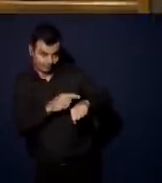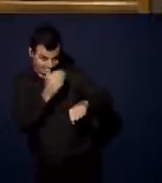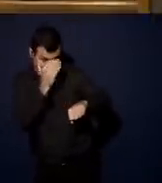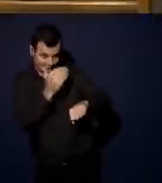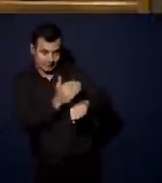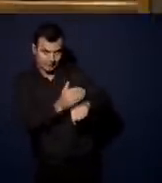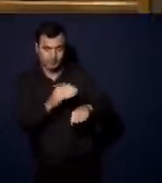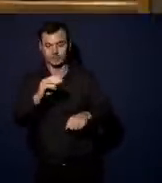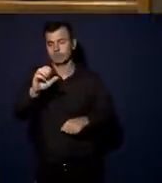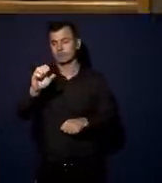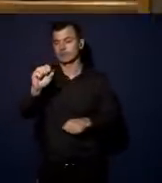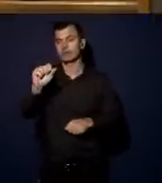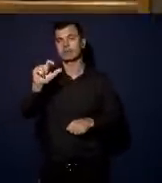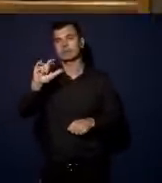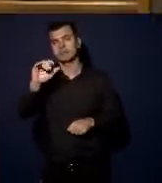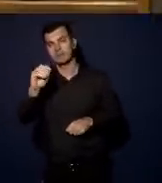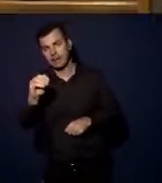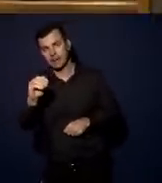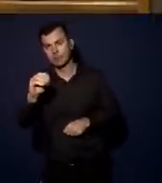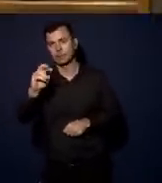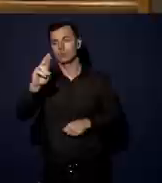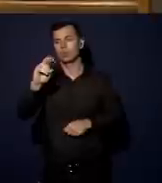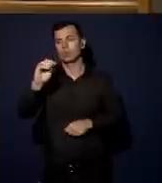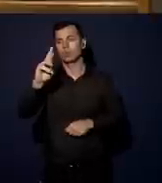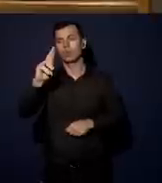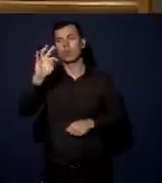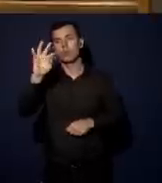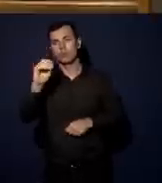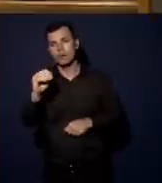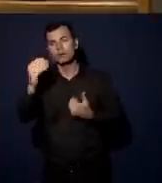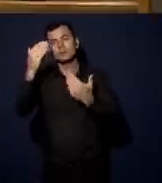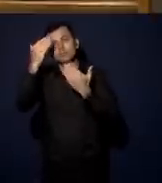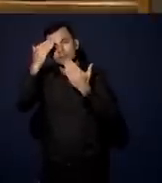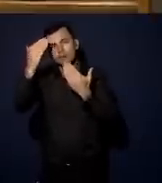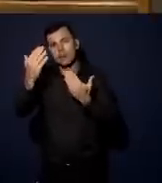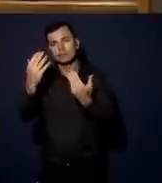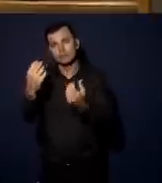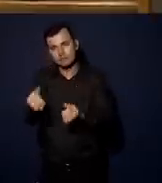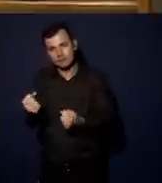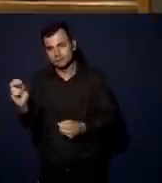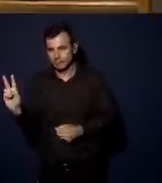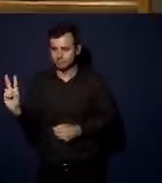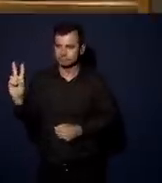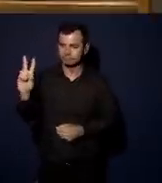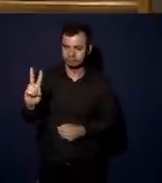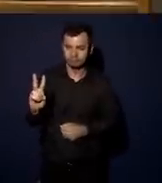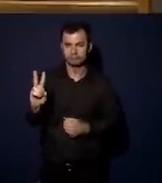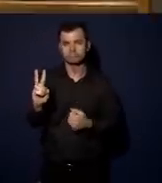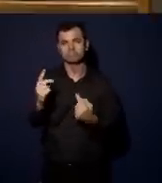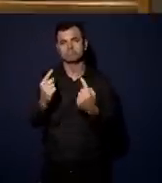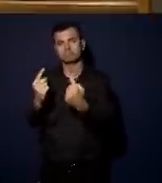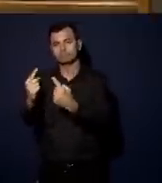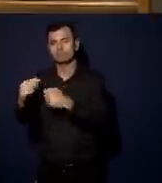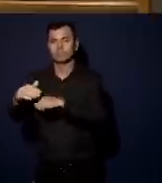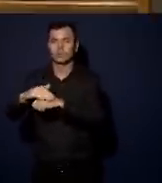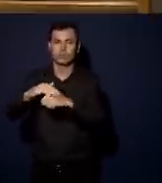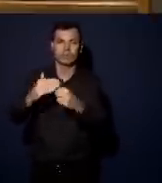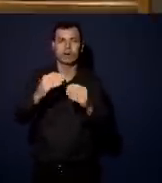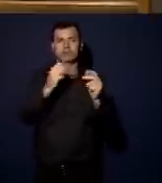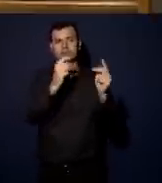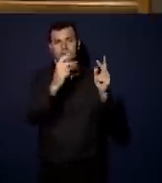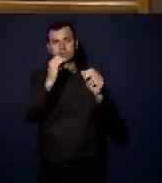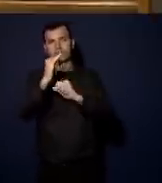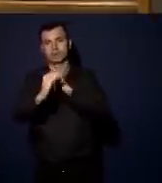Roberto obrigado tá pela disponibilidade em conversar com a gente achou excelente discussão para debater ecommerce e obrigado